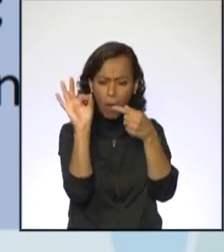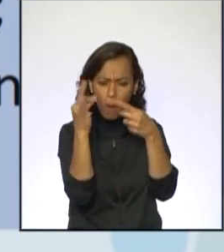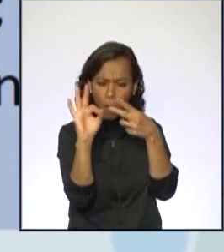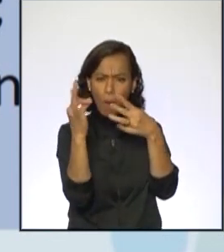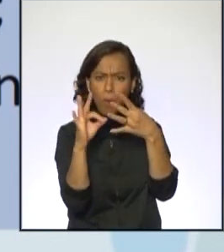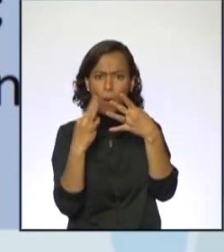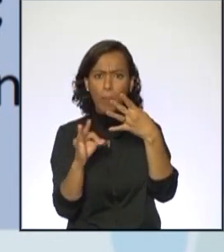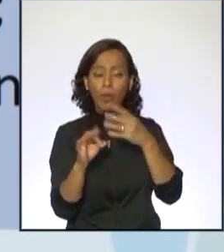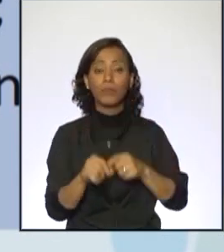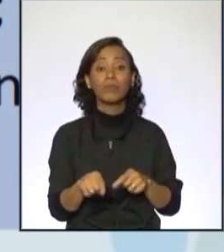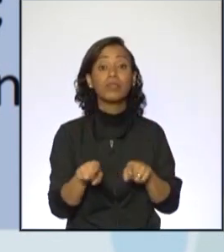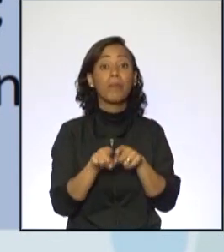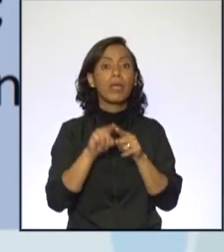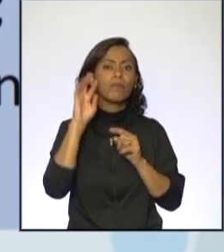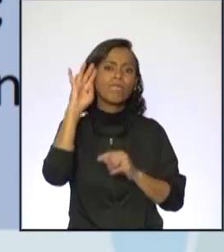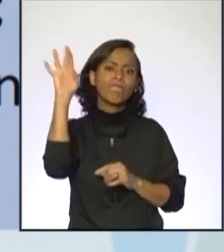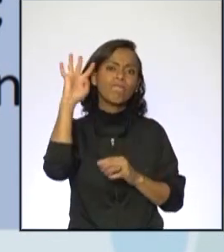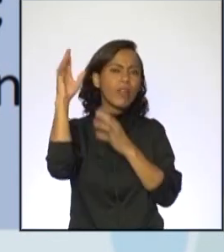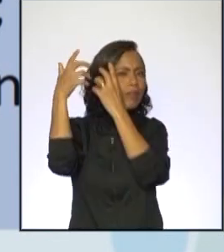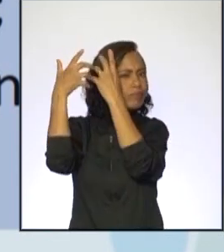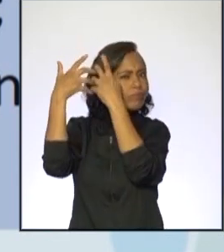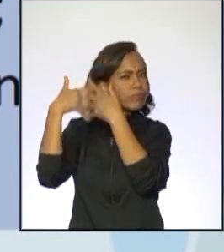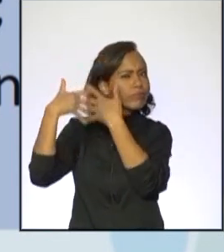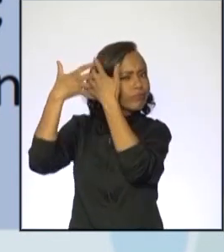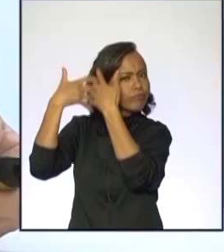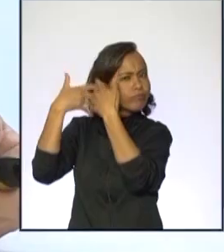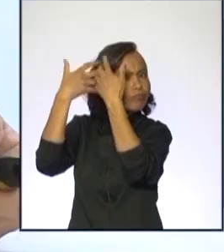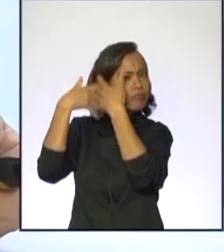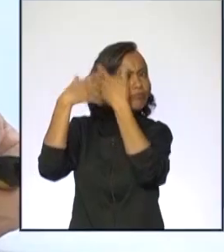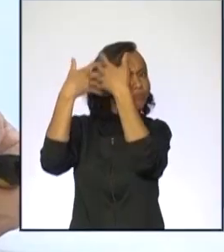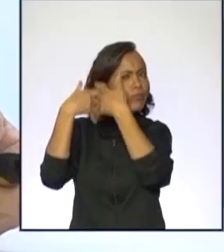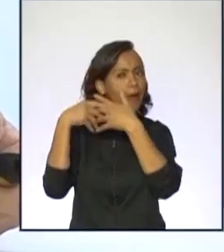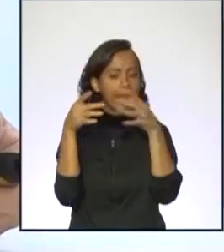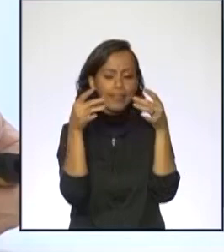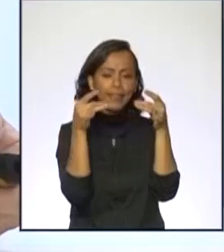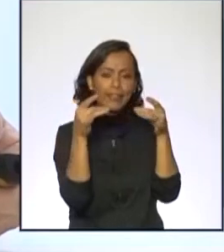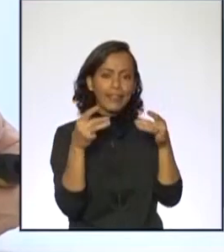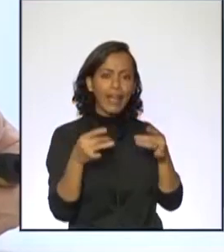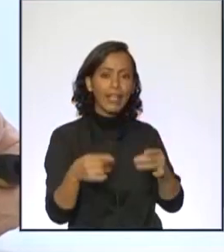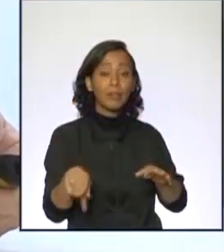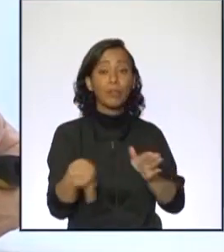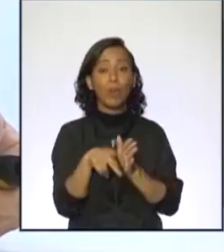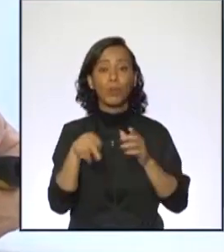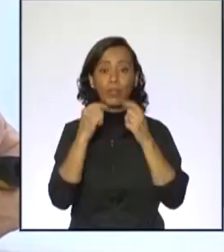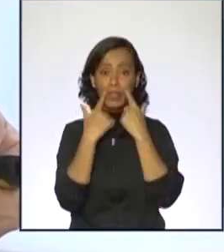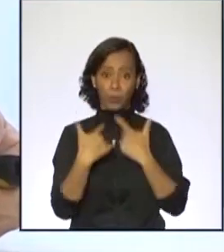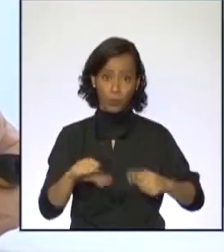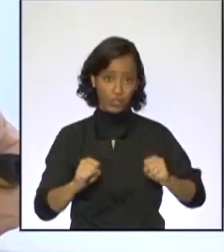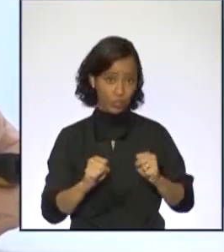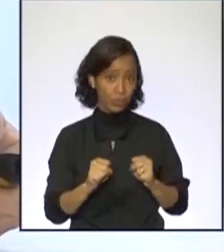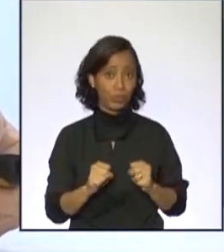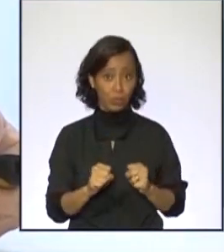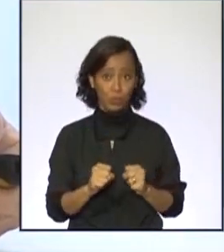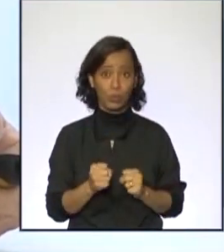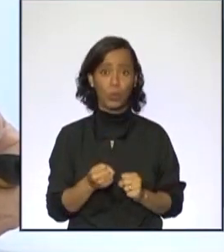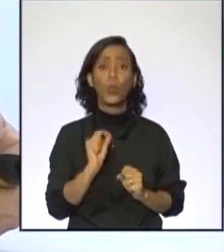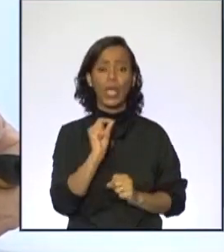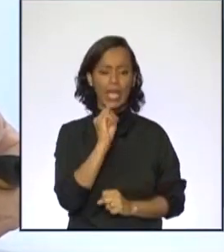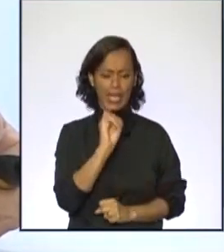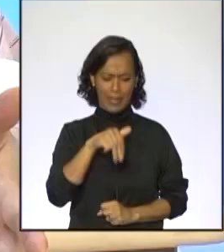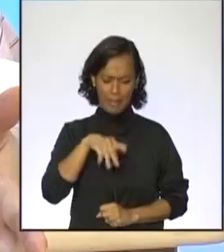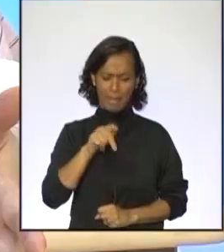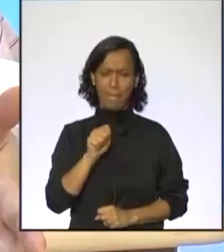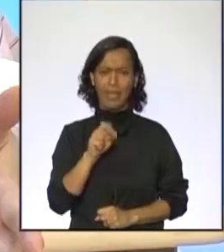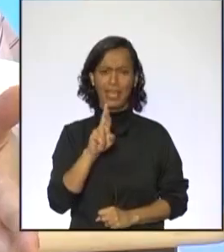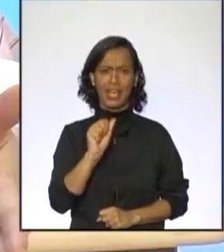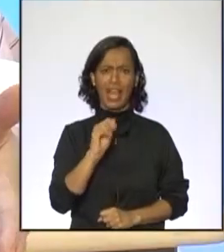algumas reflexões a respeito de alguns aspectos linguísticos, que é o caso do imperativo. Isso, importantes